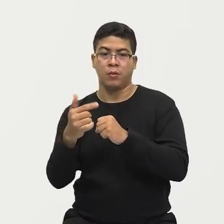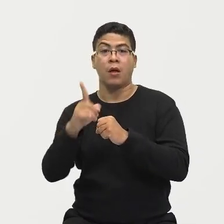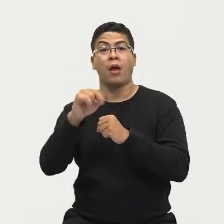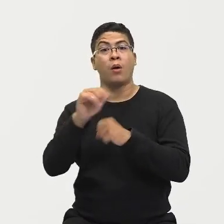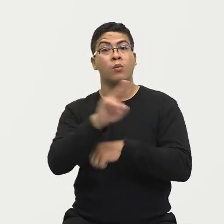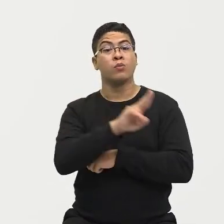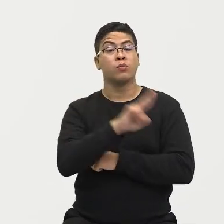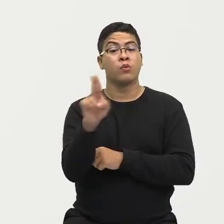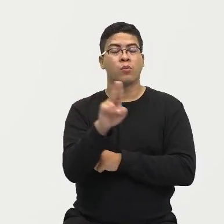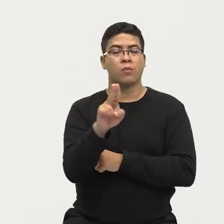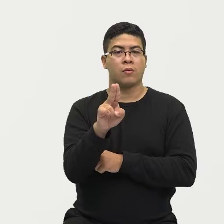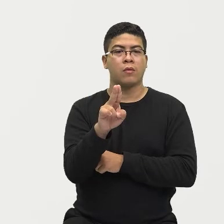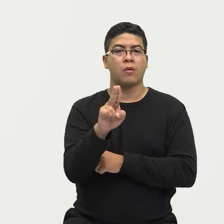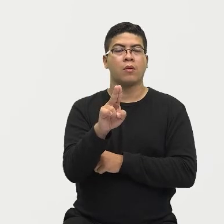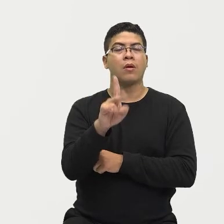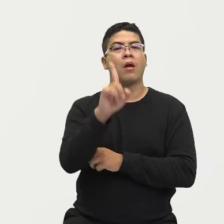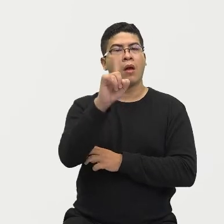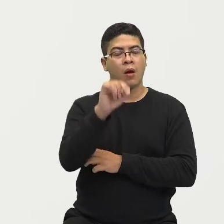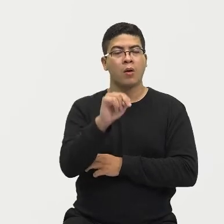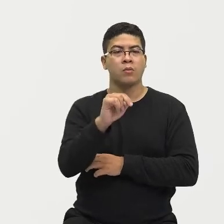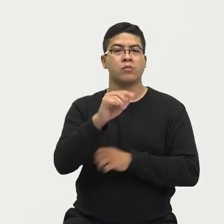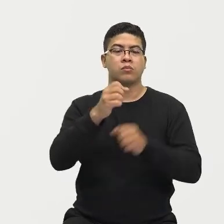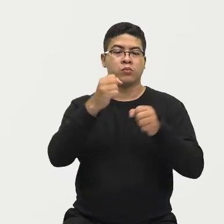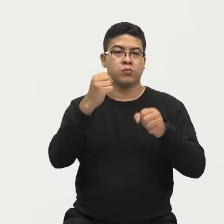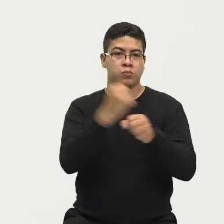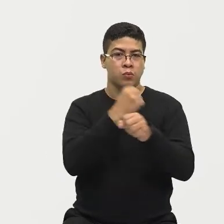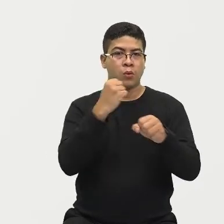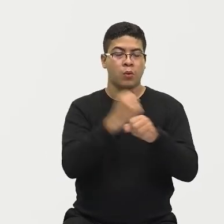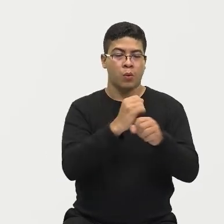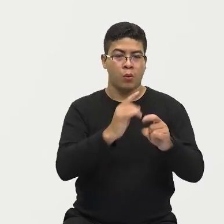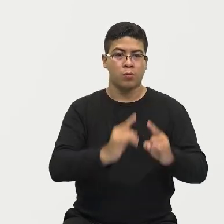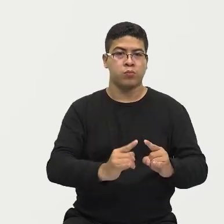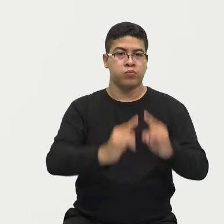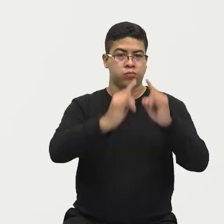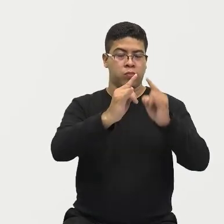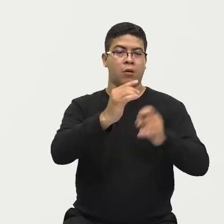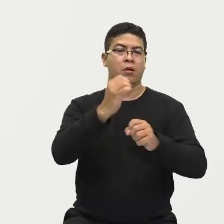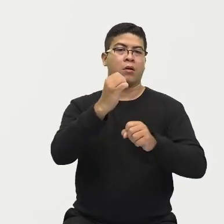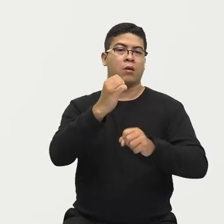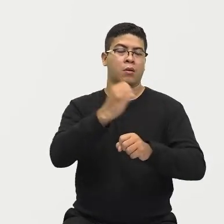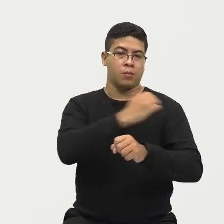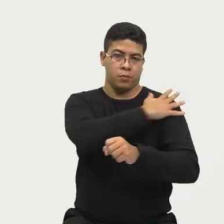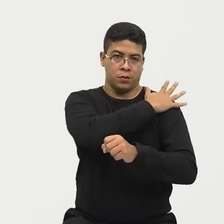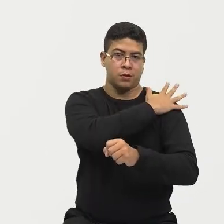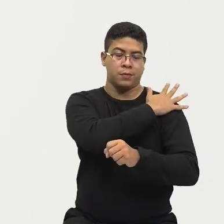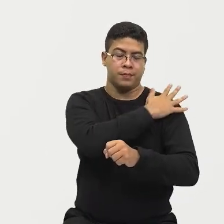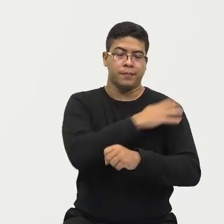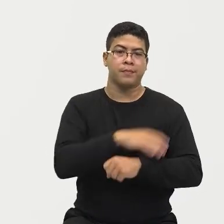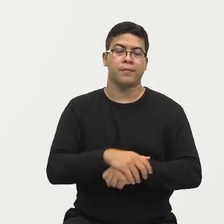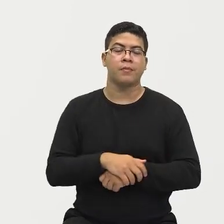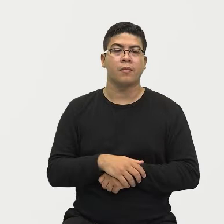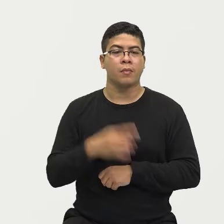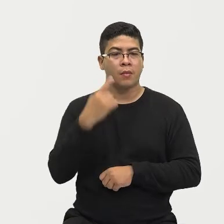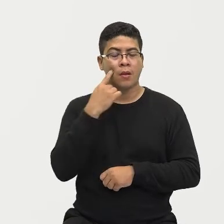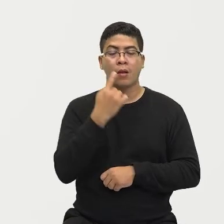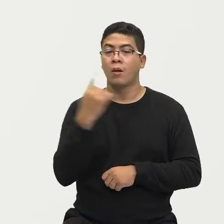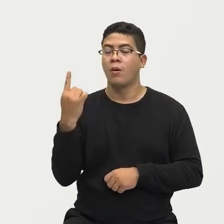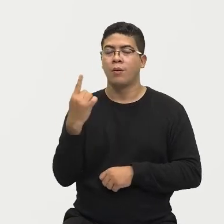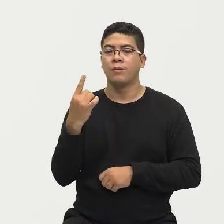algo, nomeando, no caso, uma construção militar, um forte. Agora vamos ver o exemplo do